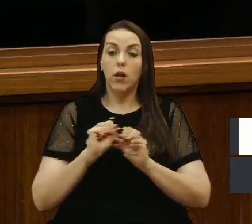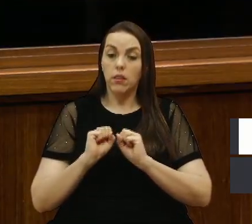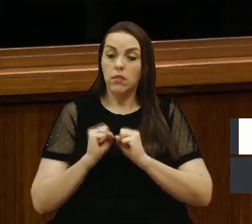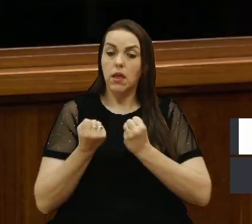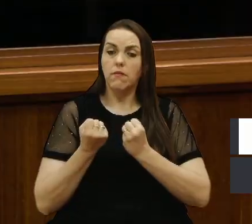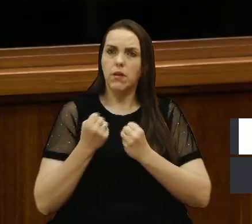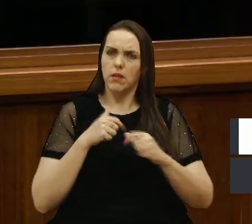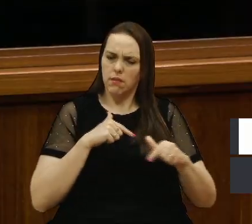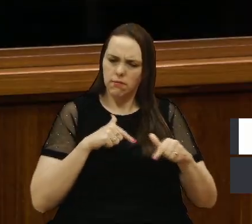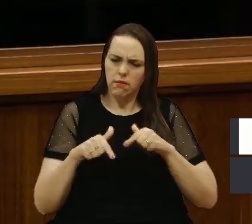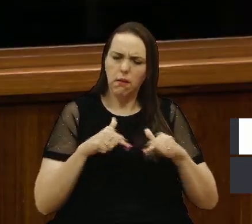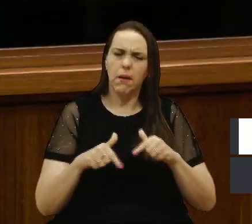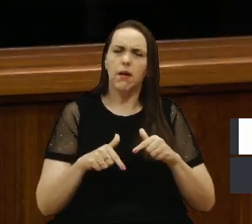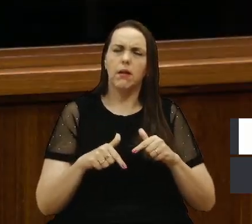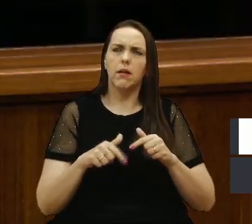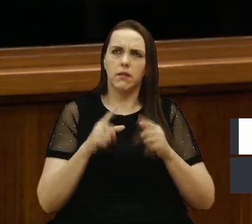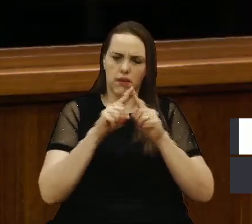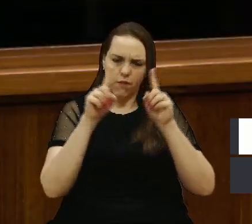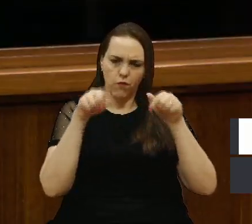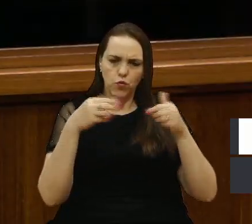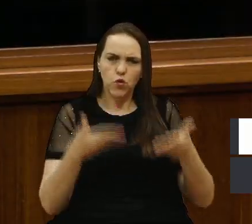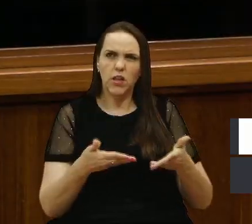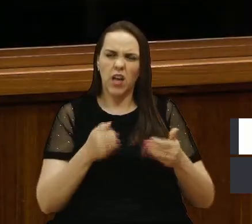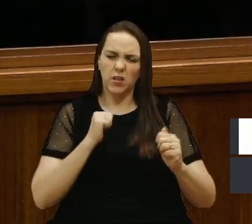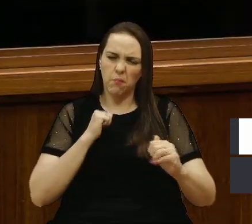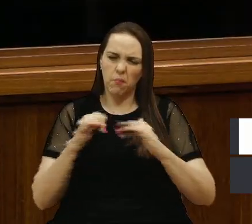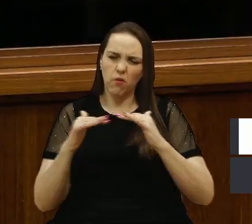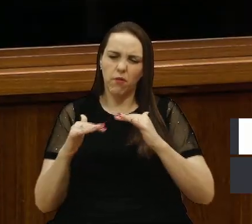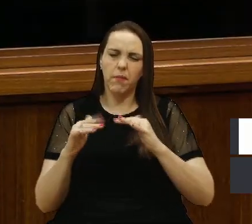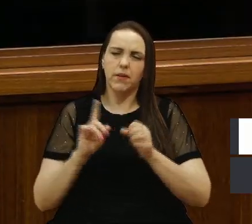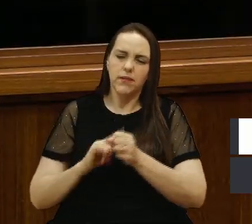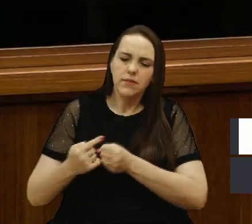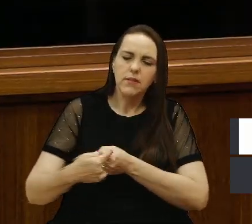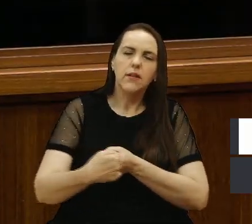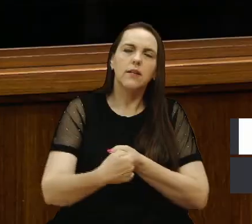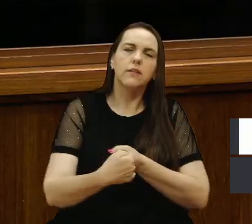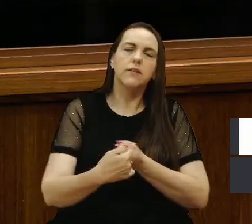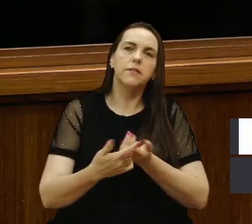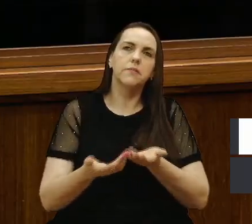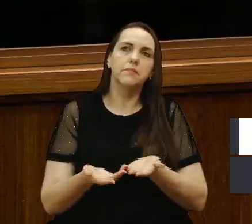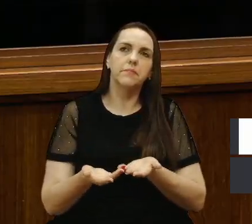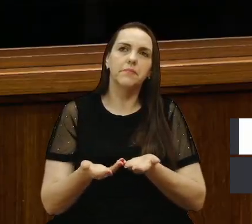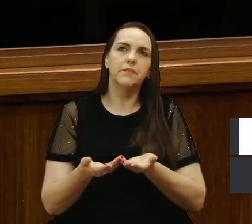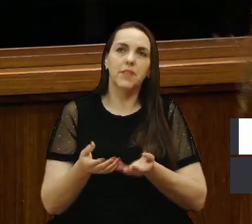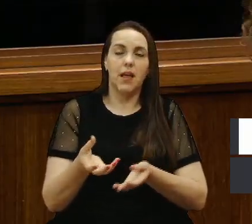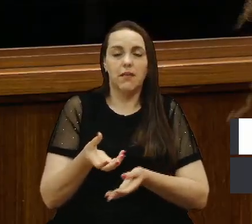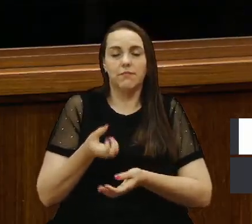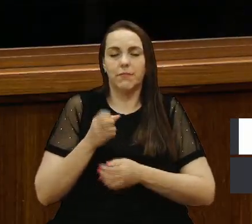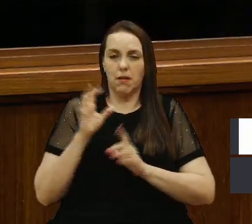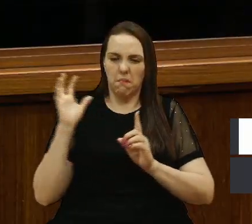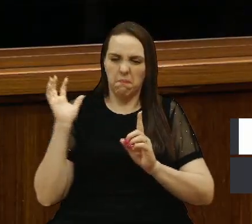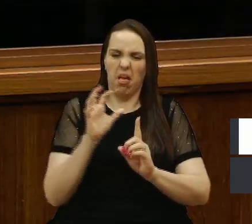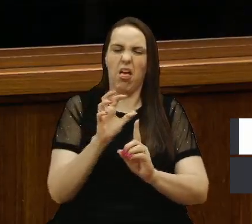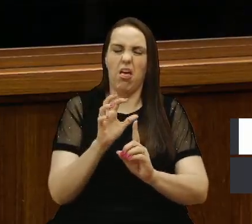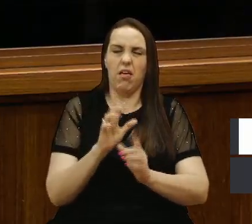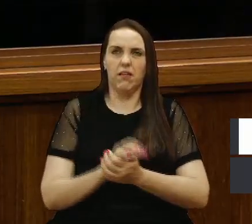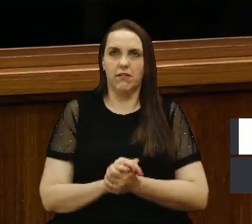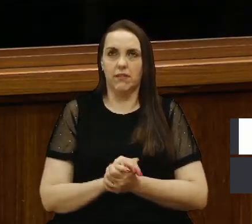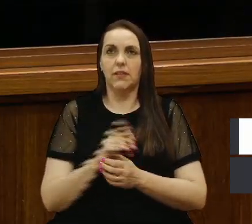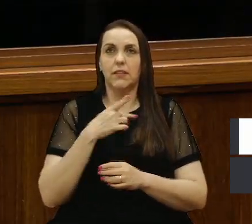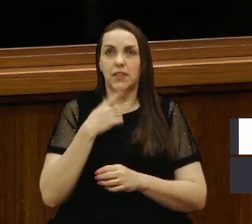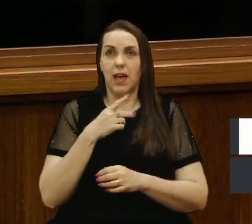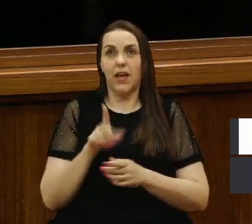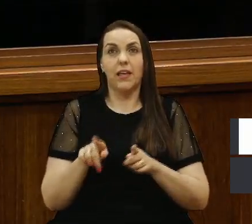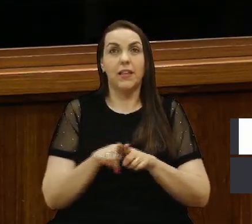o trabalhador, que é quem movimenta a nossa cidade, daí ele ataca. Daí ele causa